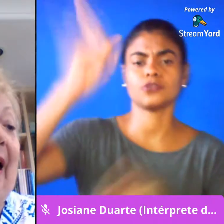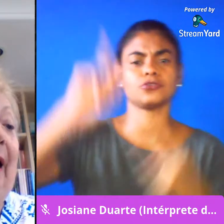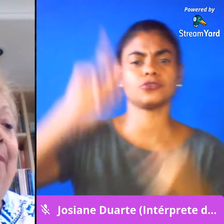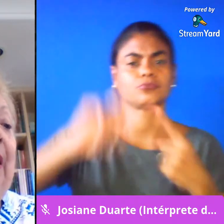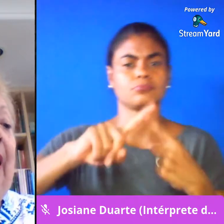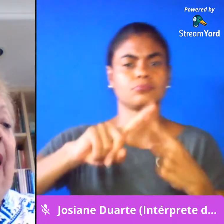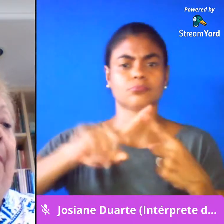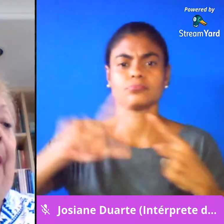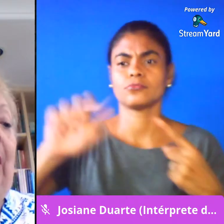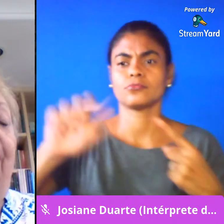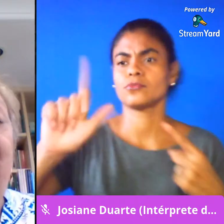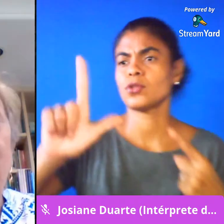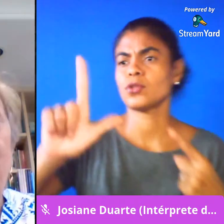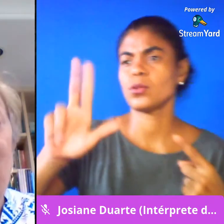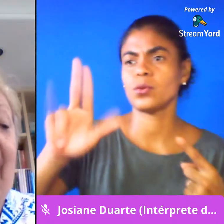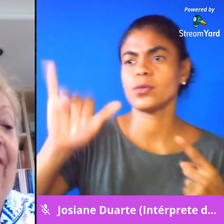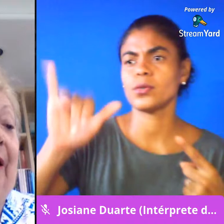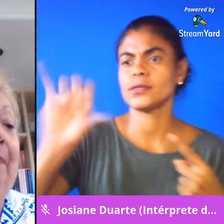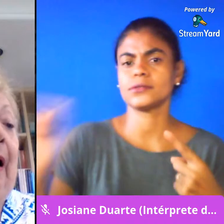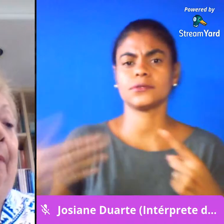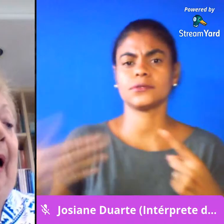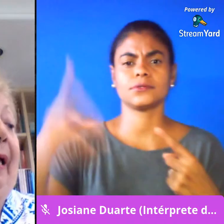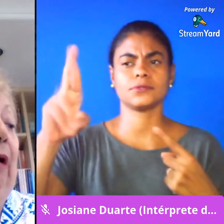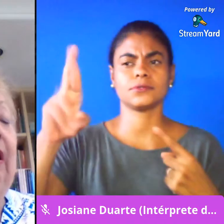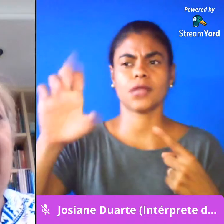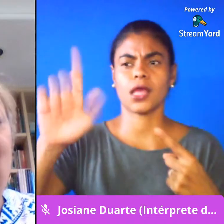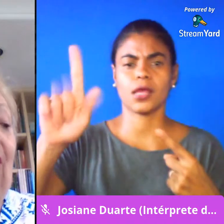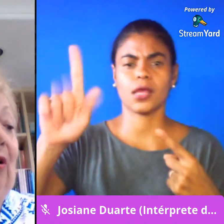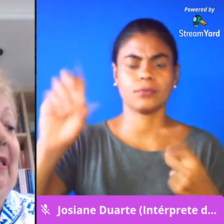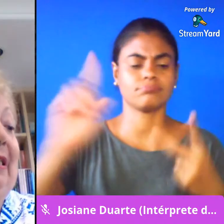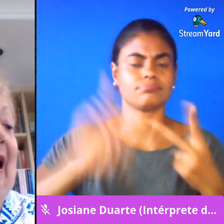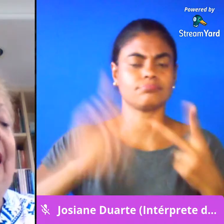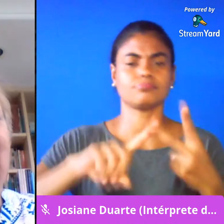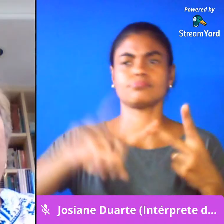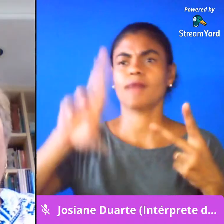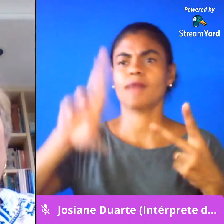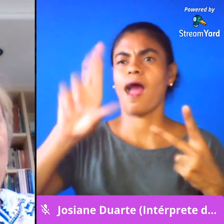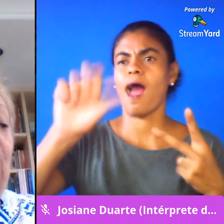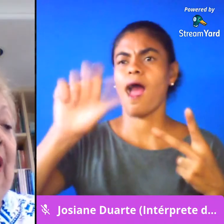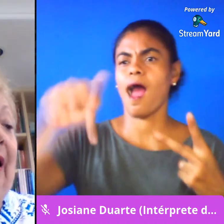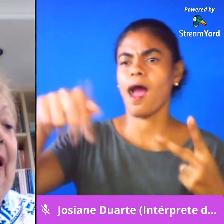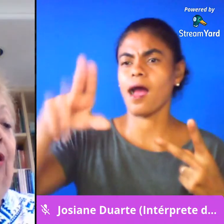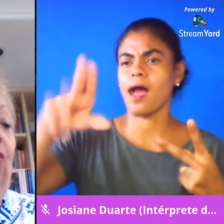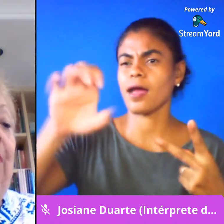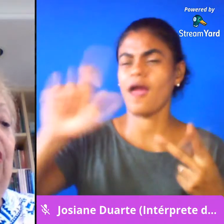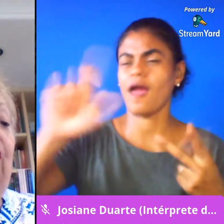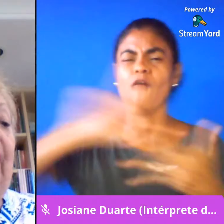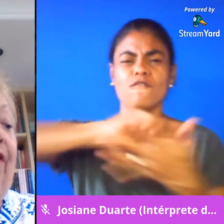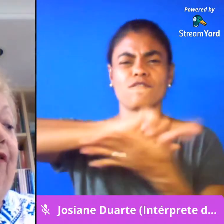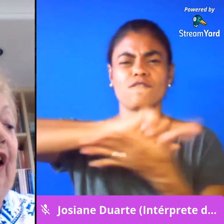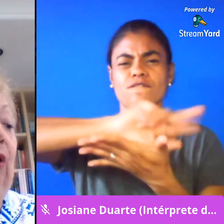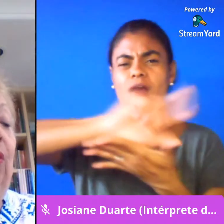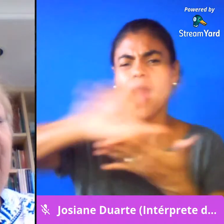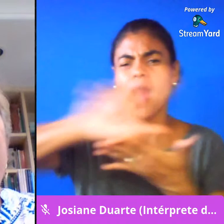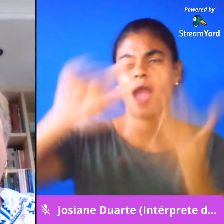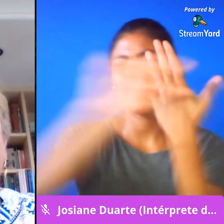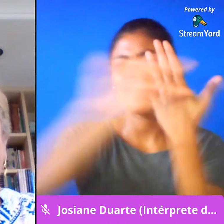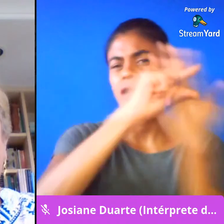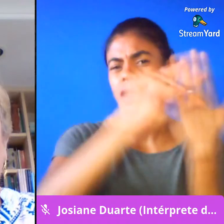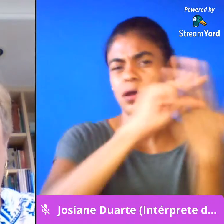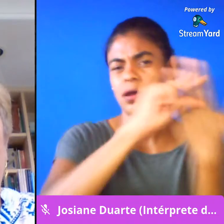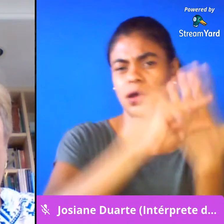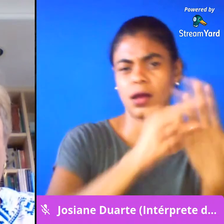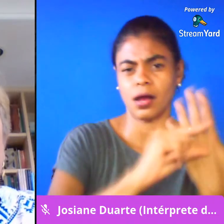do Assaré, Oliveira de Paiva, Raquel de Queiroz, Ariano Suassuna, Domingos Vieira Filho